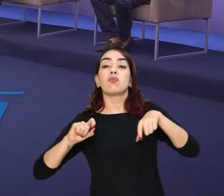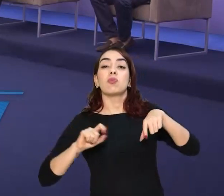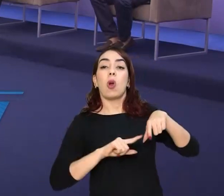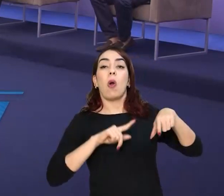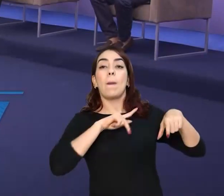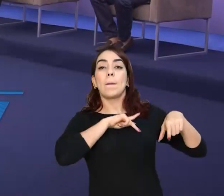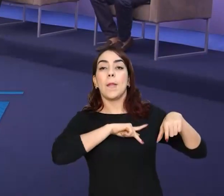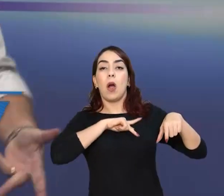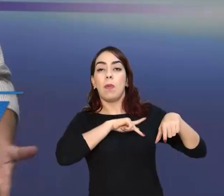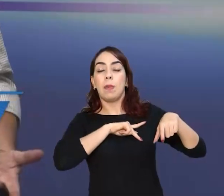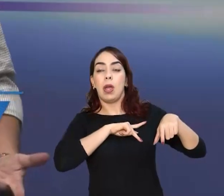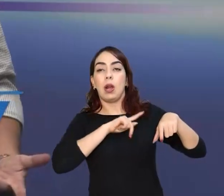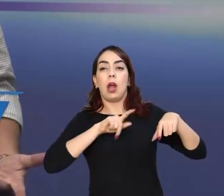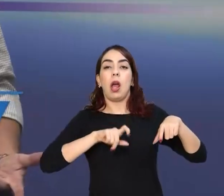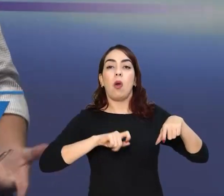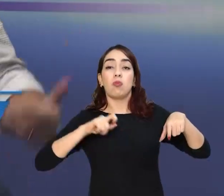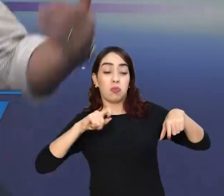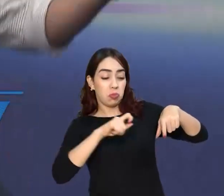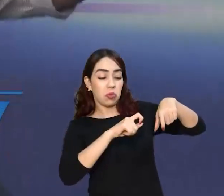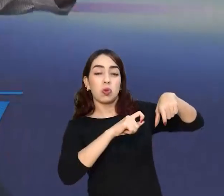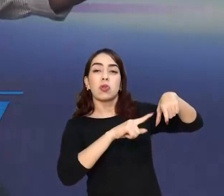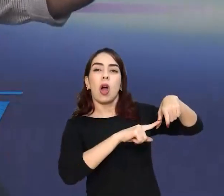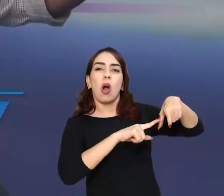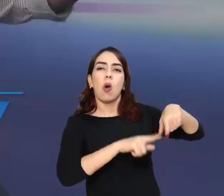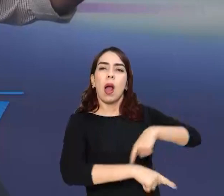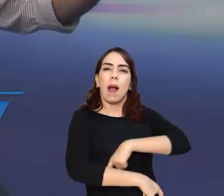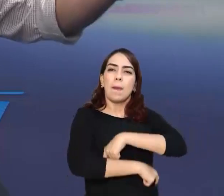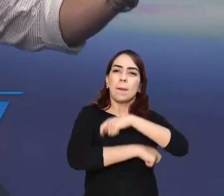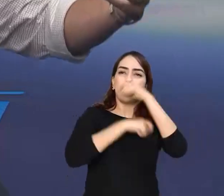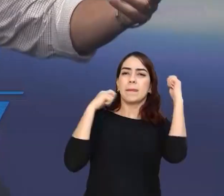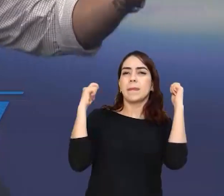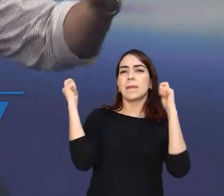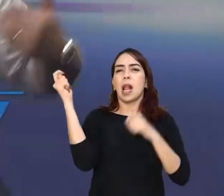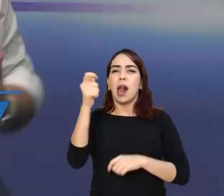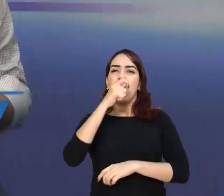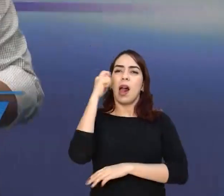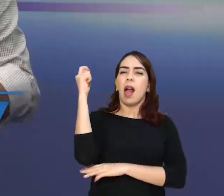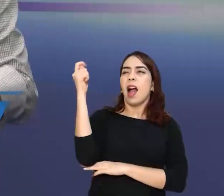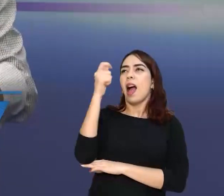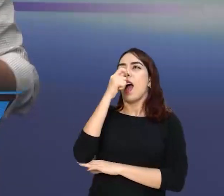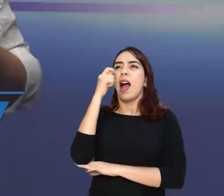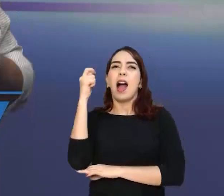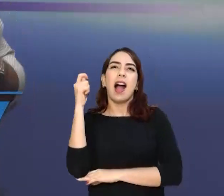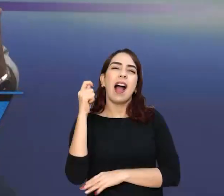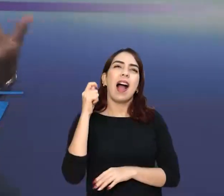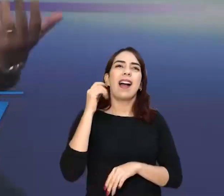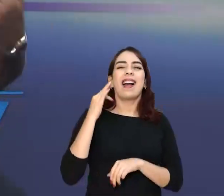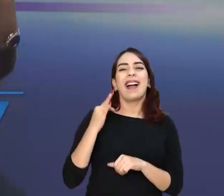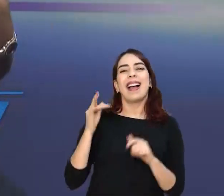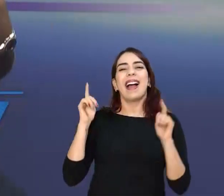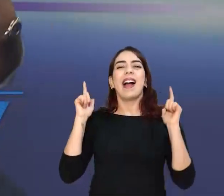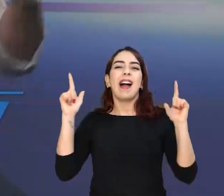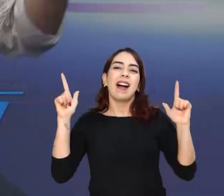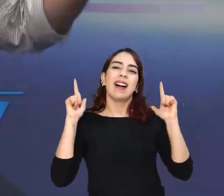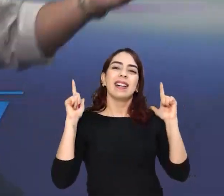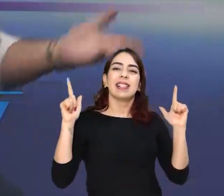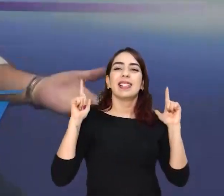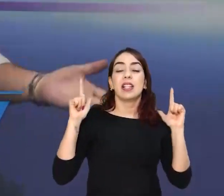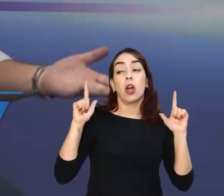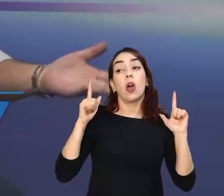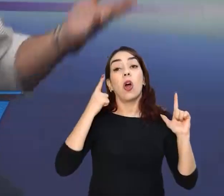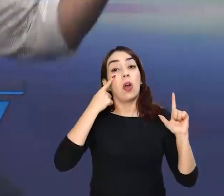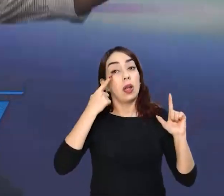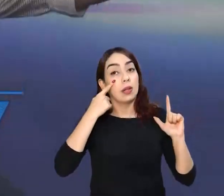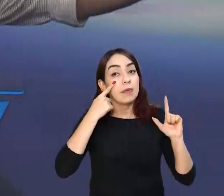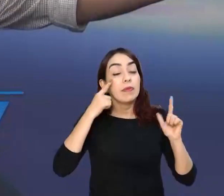camisa, tirou todo mundo e jogou. Fica aparecendo e foi só que no outro dia, o Zenit, que é meu amigo pessoal, eu tô contando um